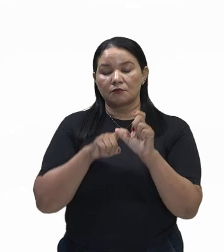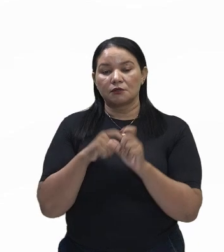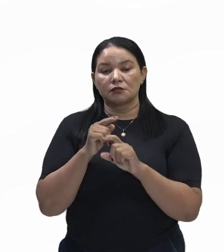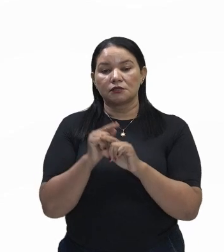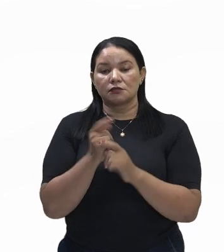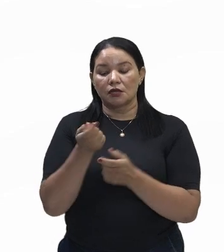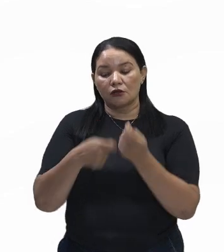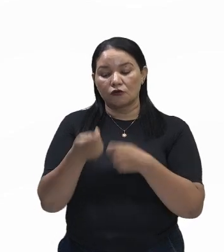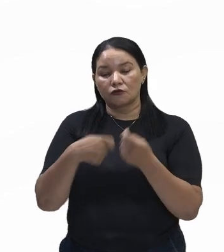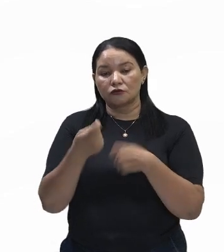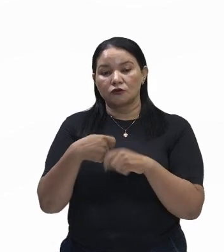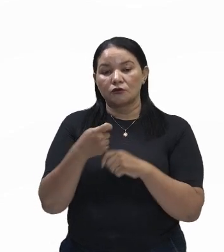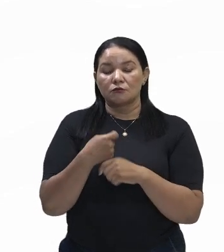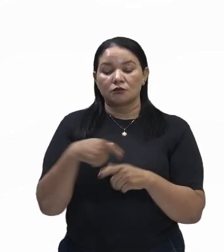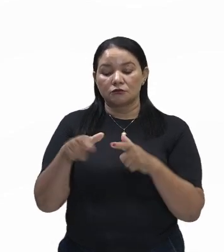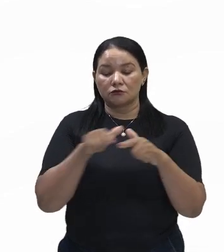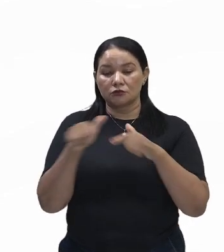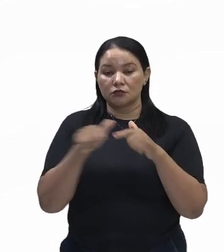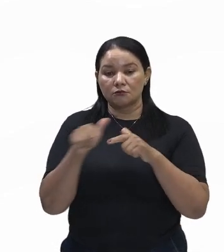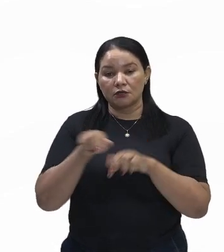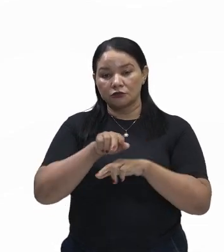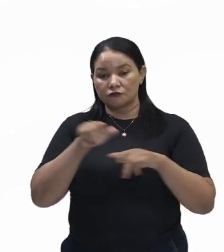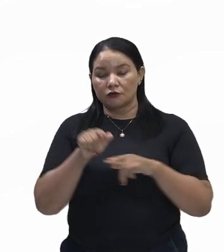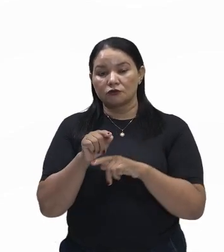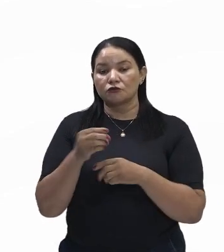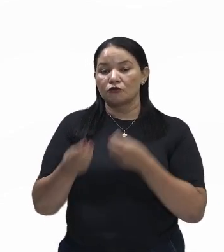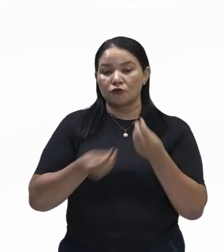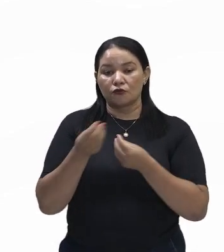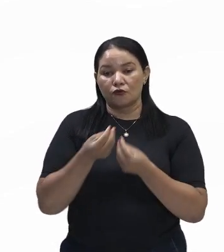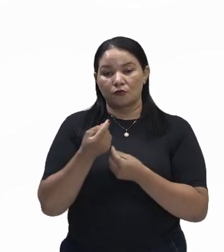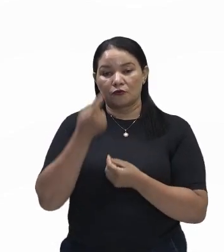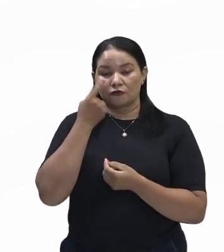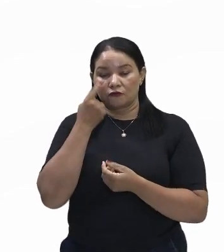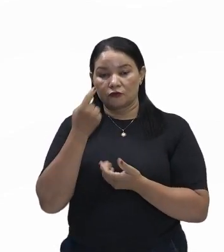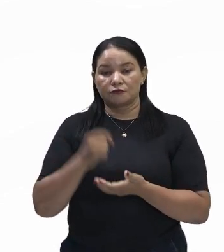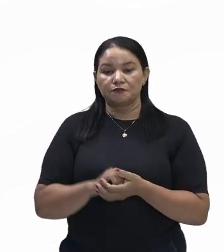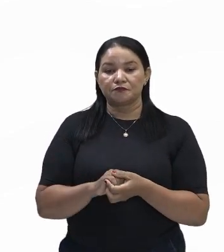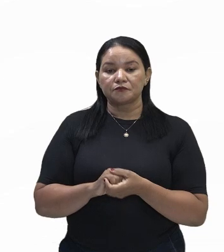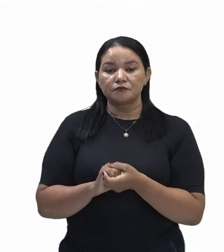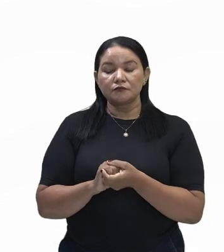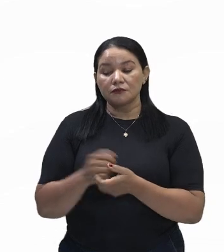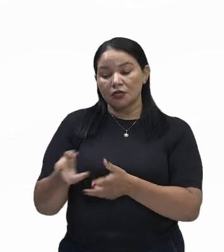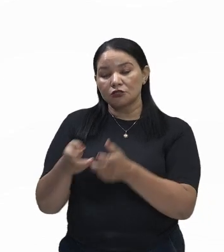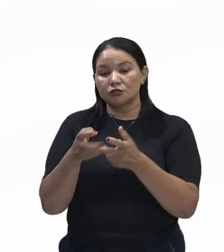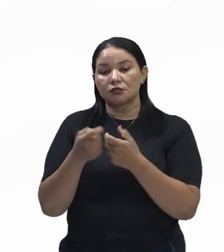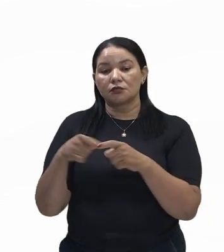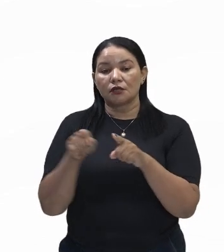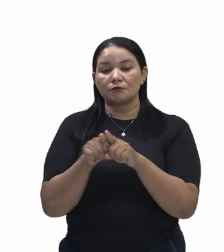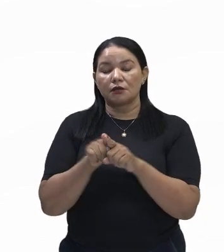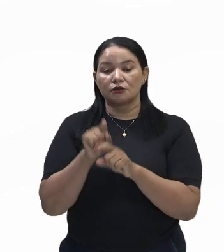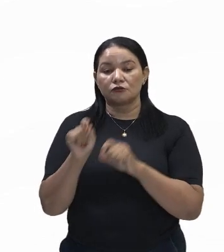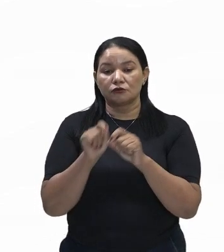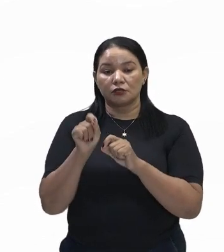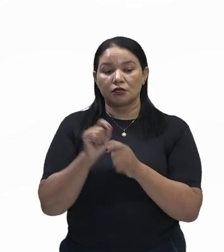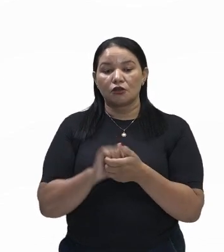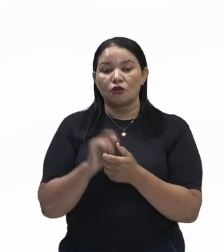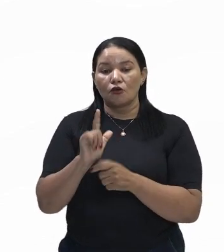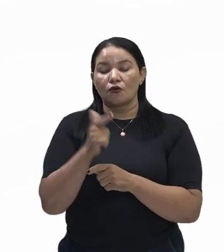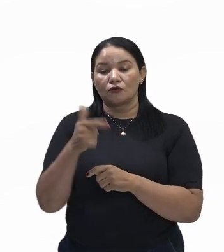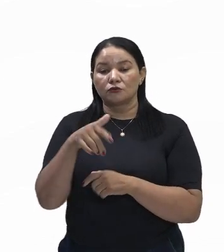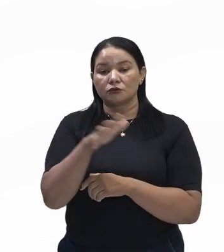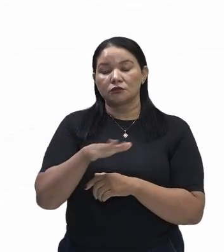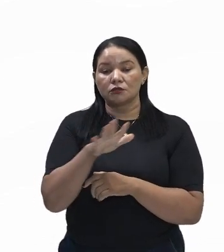atividades tradicionais, que nós podemos elencar aqui como o extrativismo, certo? Haverá também a promoção